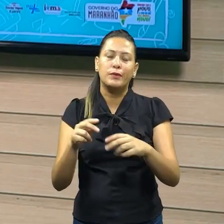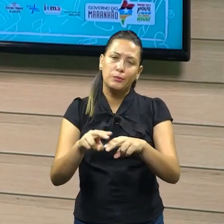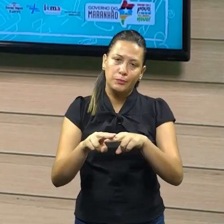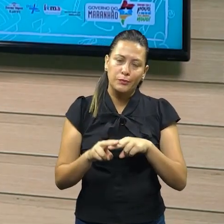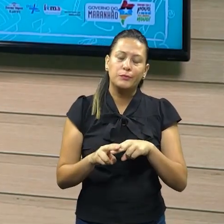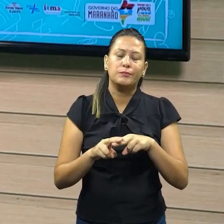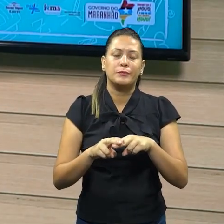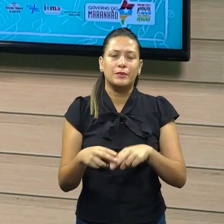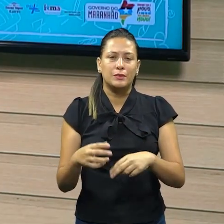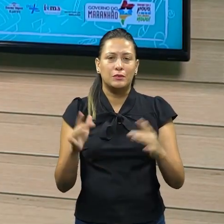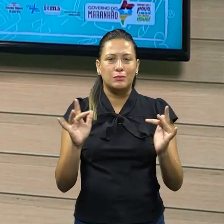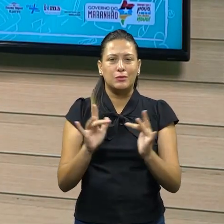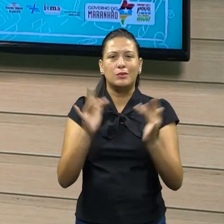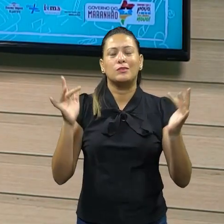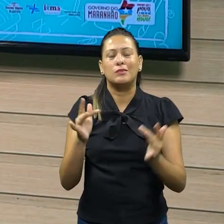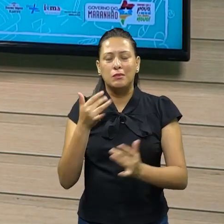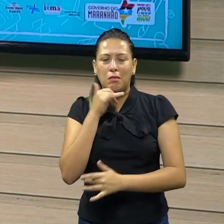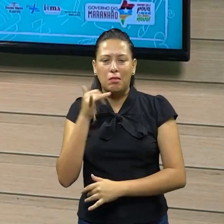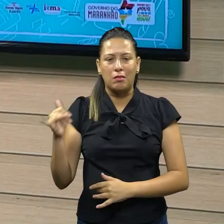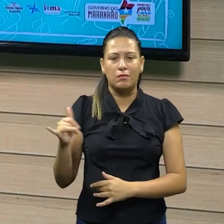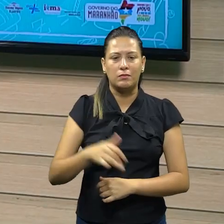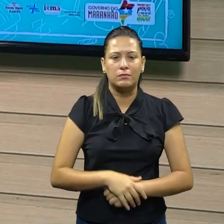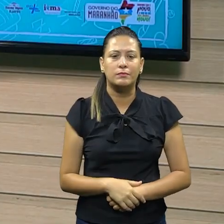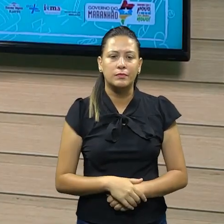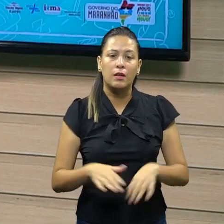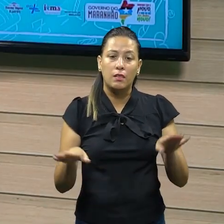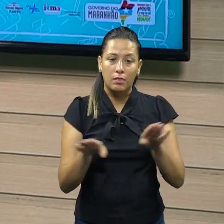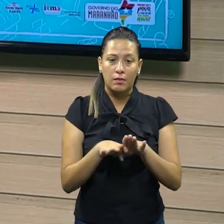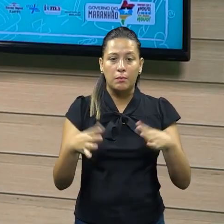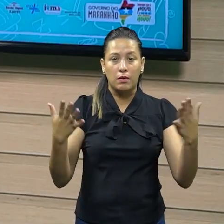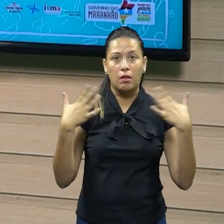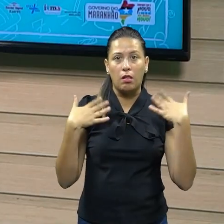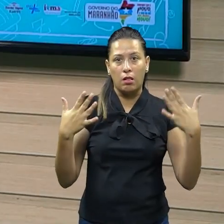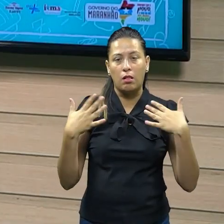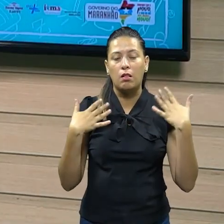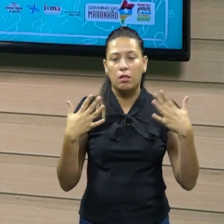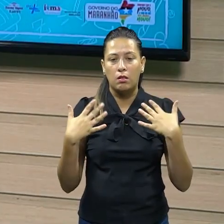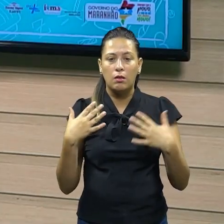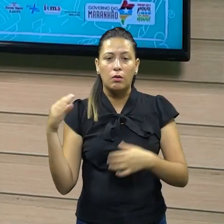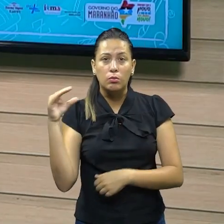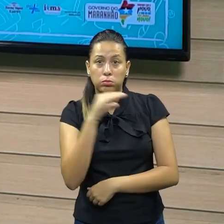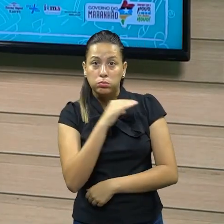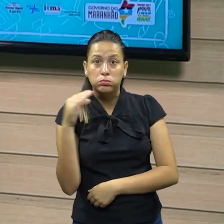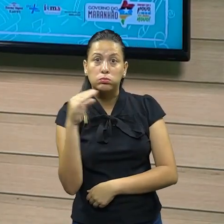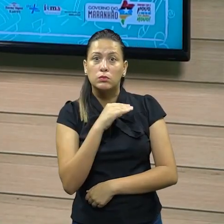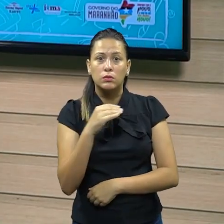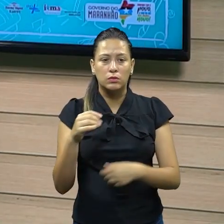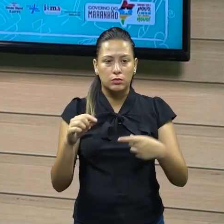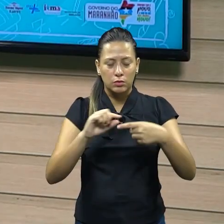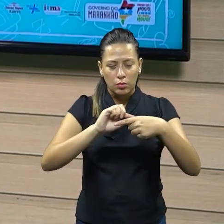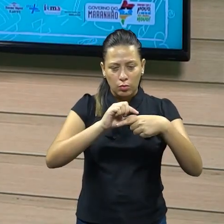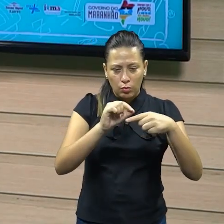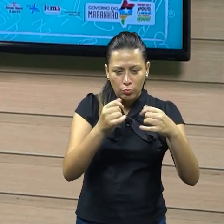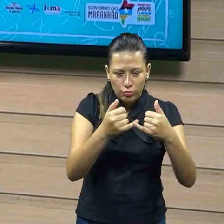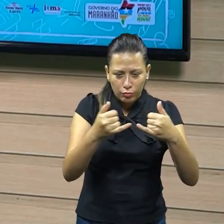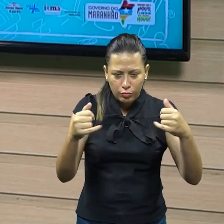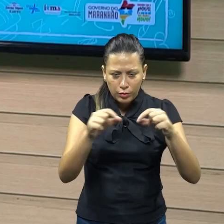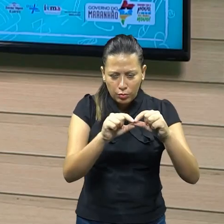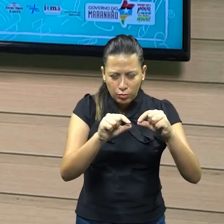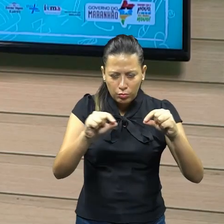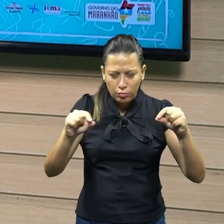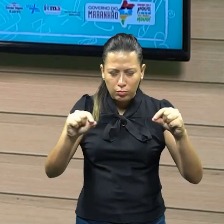elétrico. Calor e temperatura elevada. Isso aqui pode provocar o derretimento